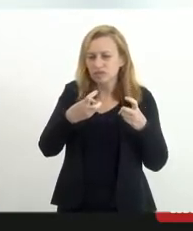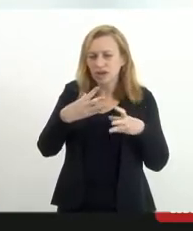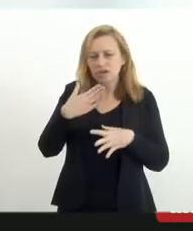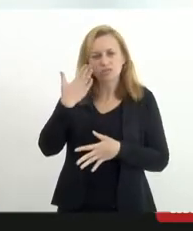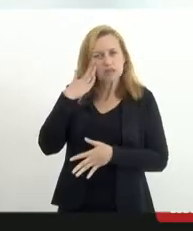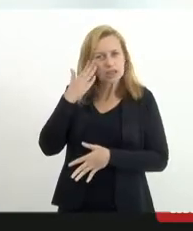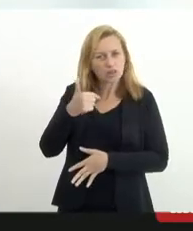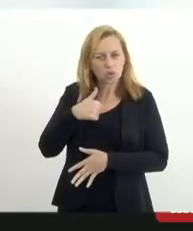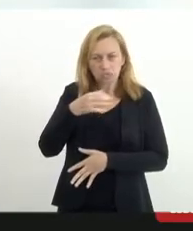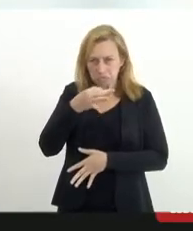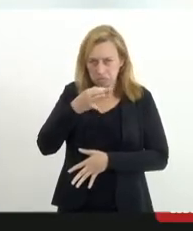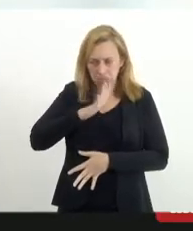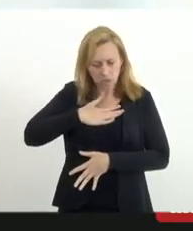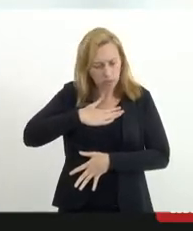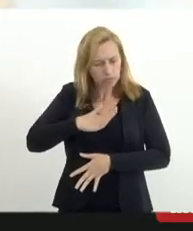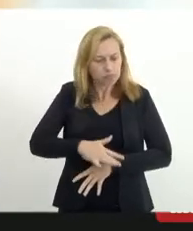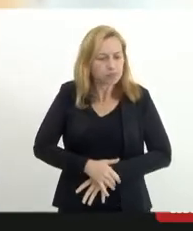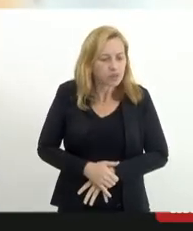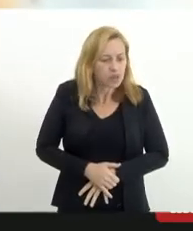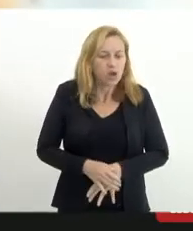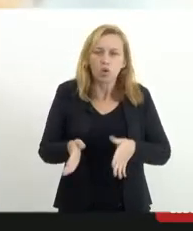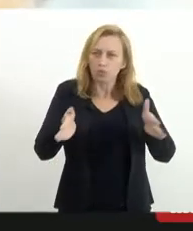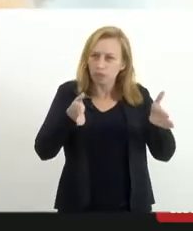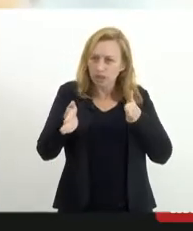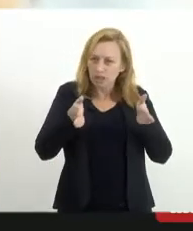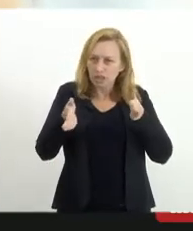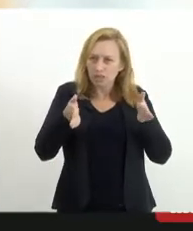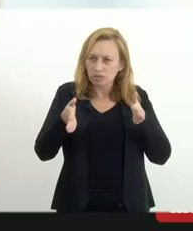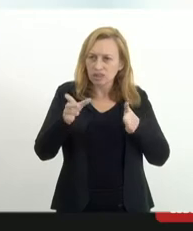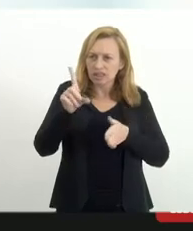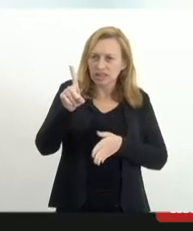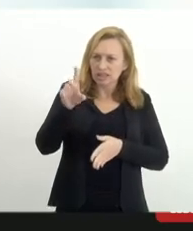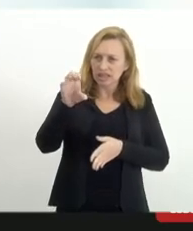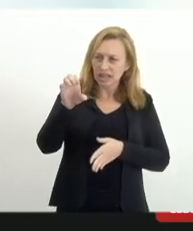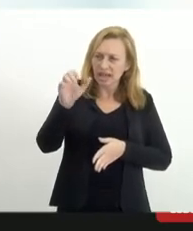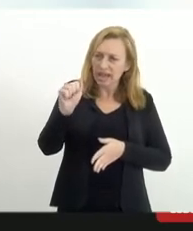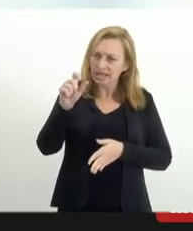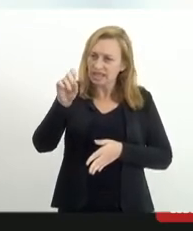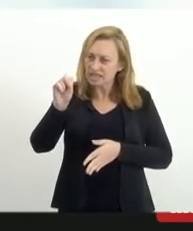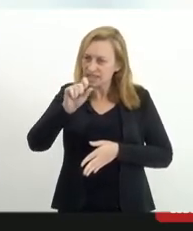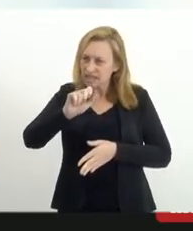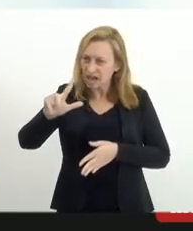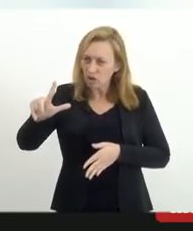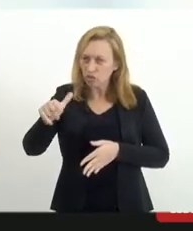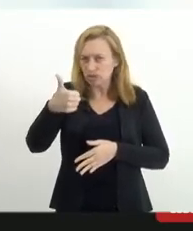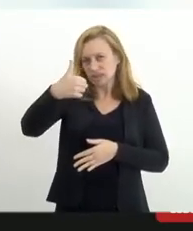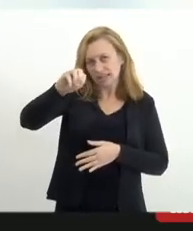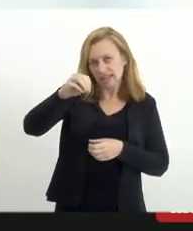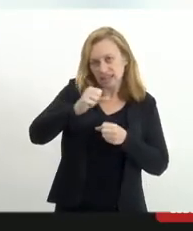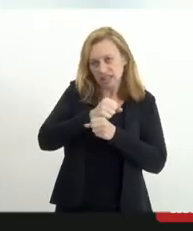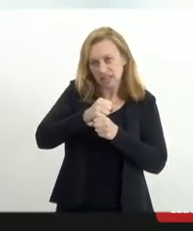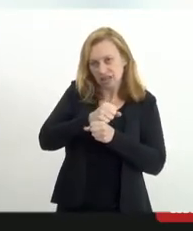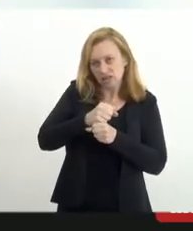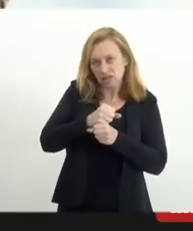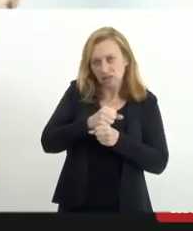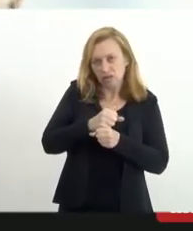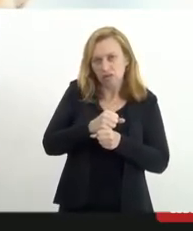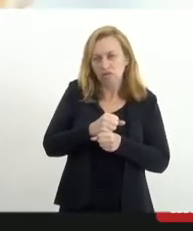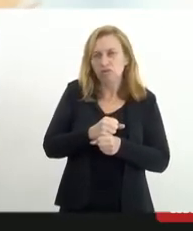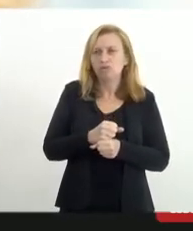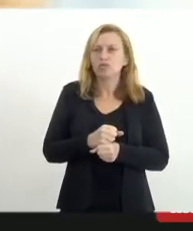eu que o prazo decadencial de 10 anos foi instituído